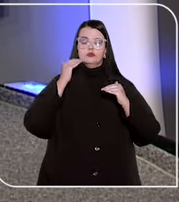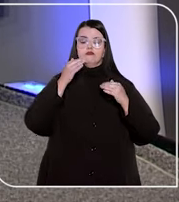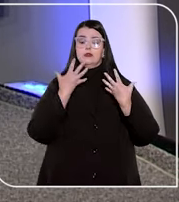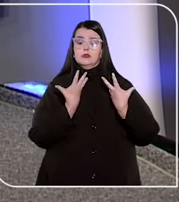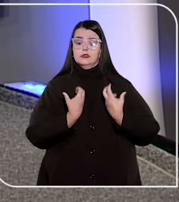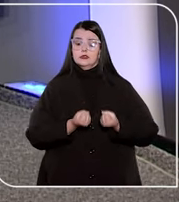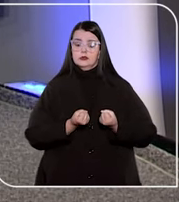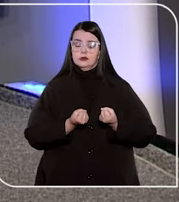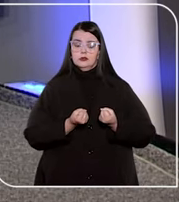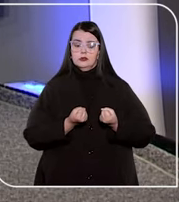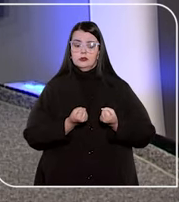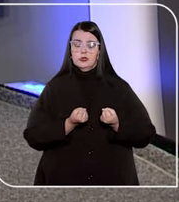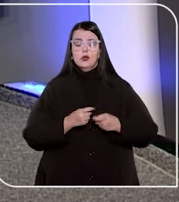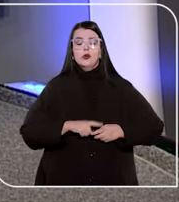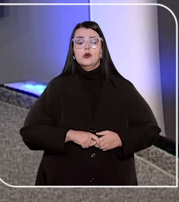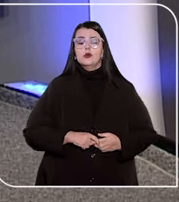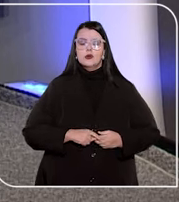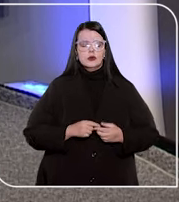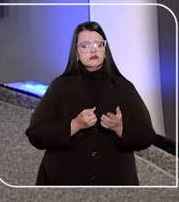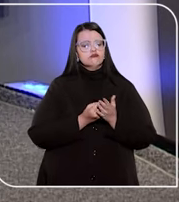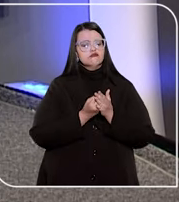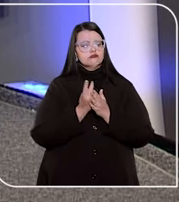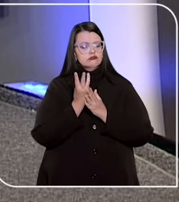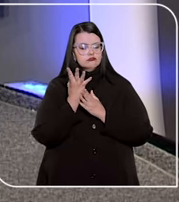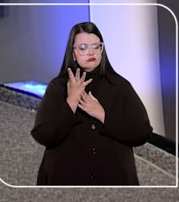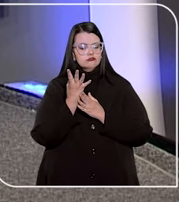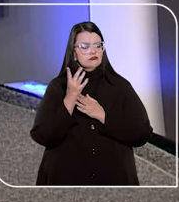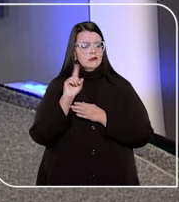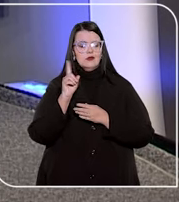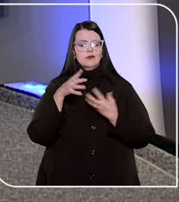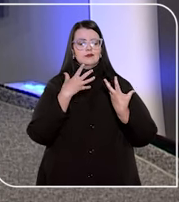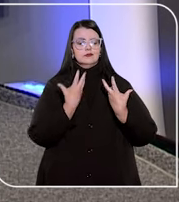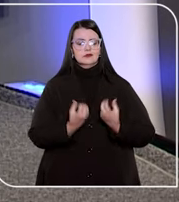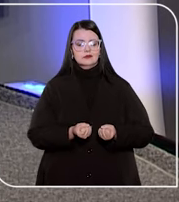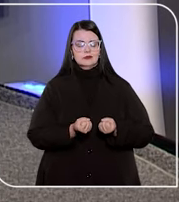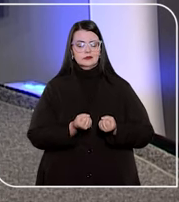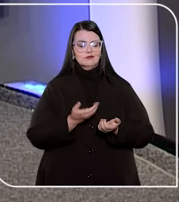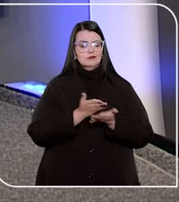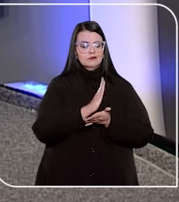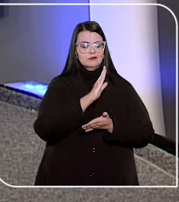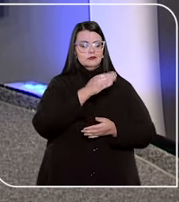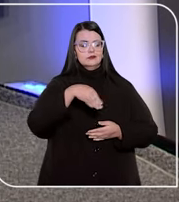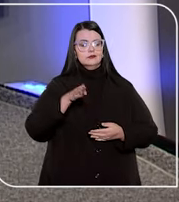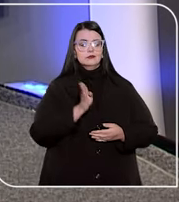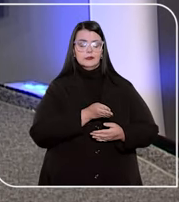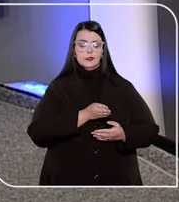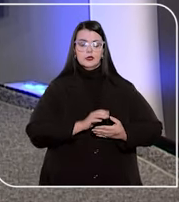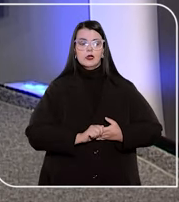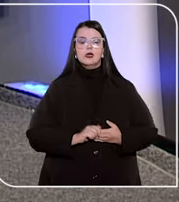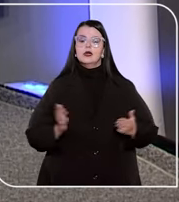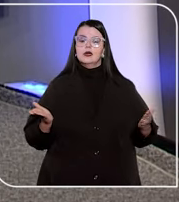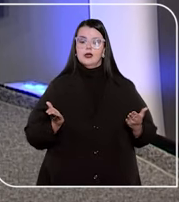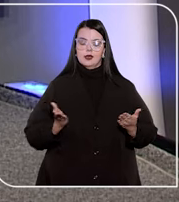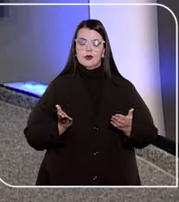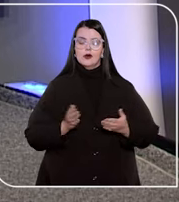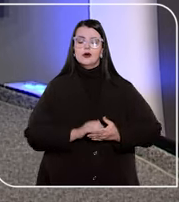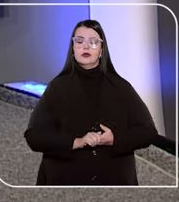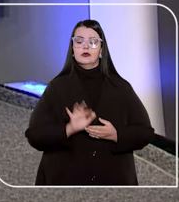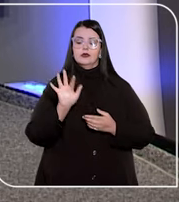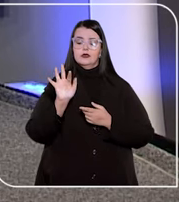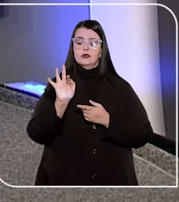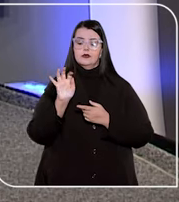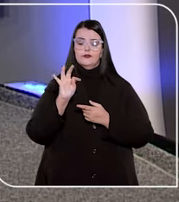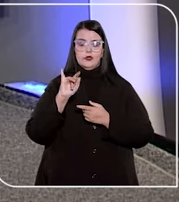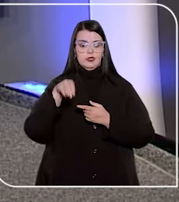admitido? E por que muitos desses recursos são inadmitidos ou têm seguimento negado? A partir de agora, eu, Fátima Uchoa,